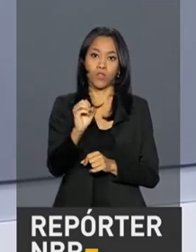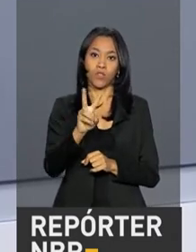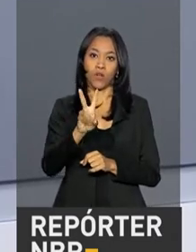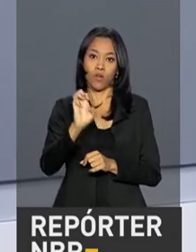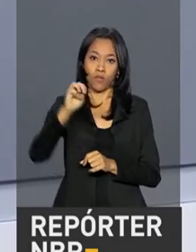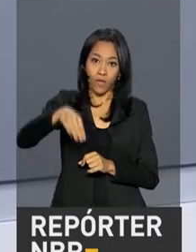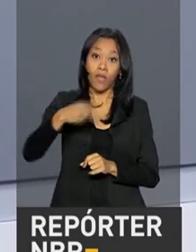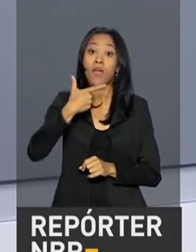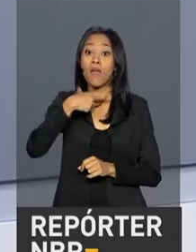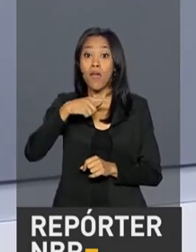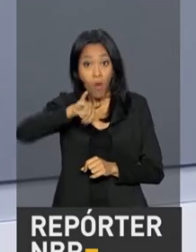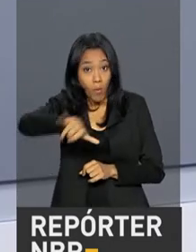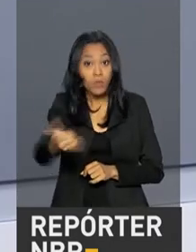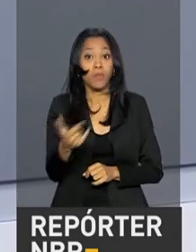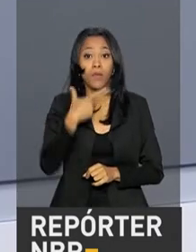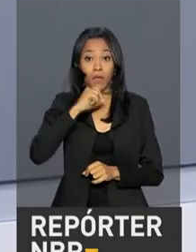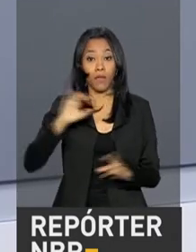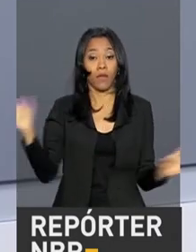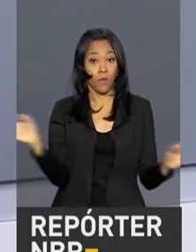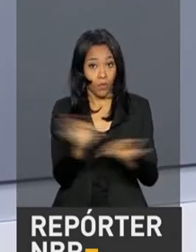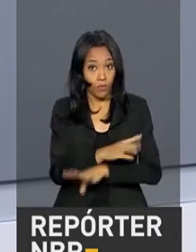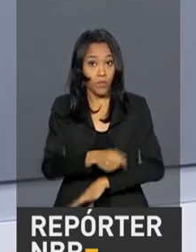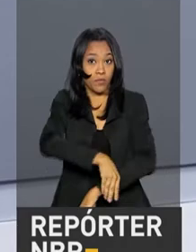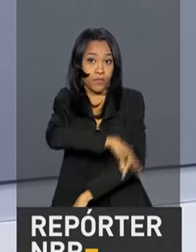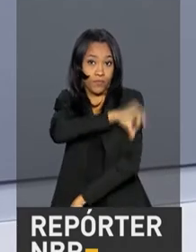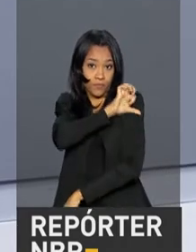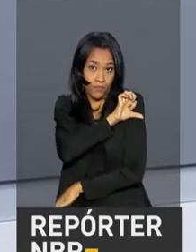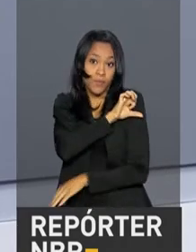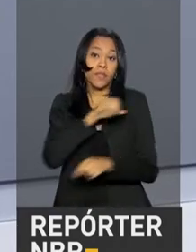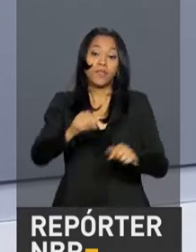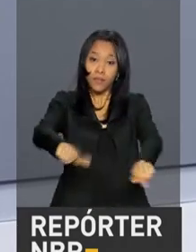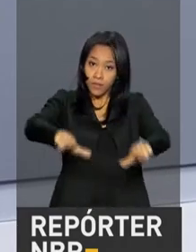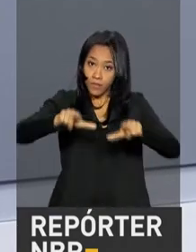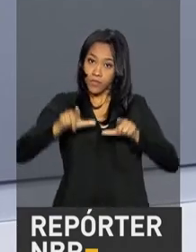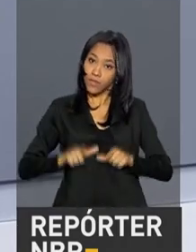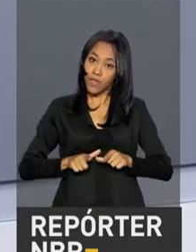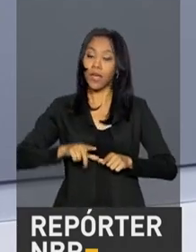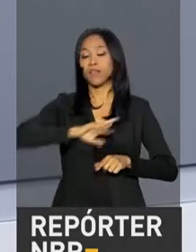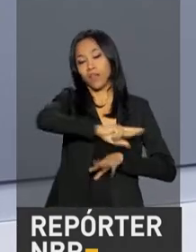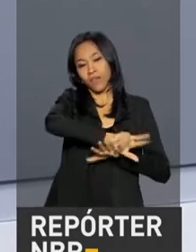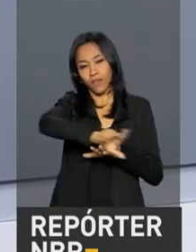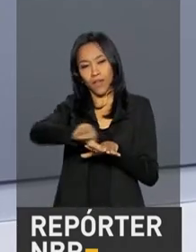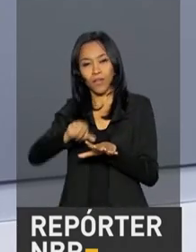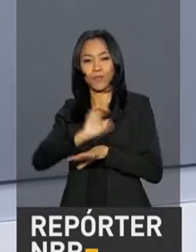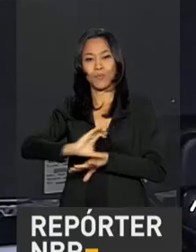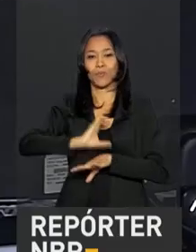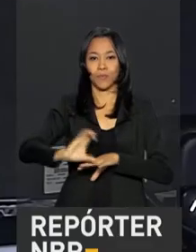para quem quer concluir o ensino fundamental e obter um certificado em cursos profissionalizantes